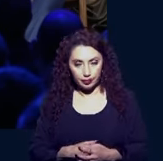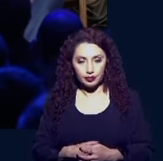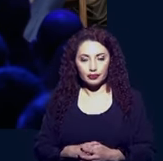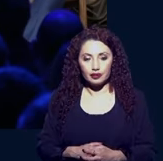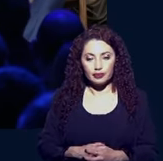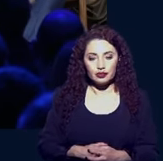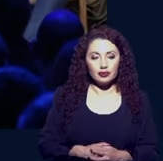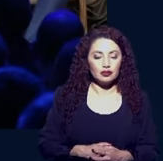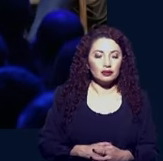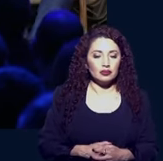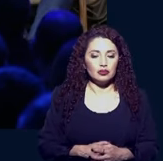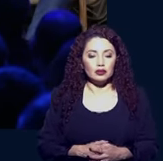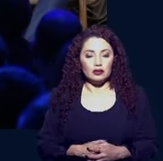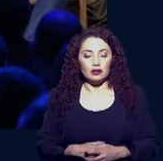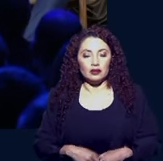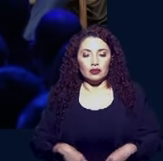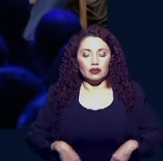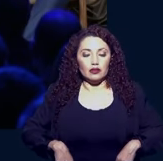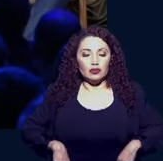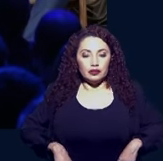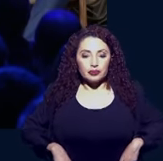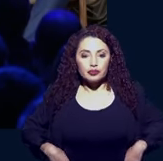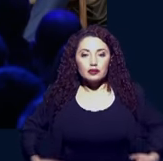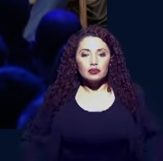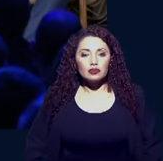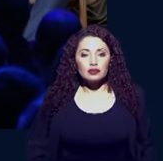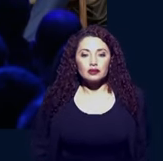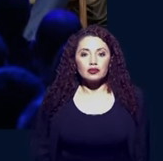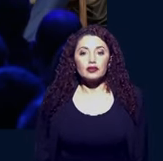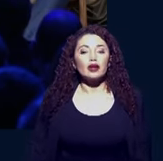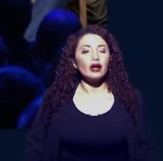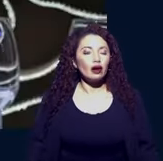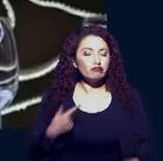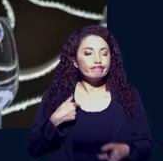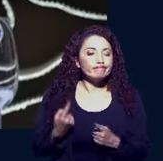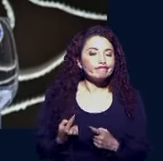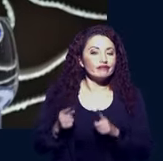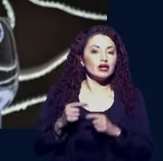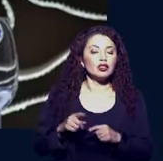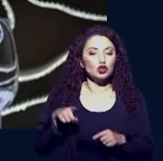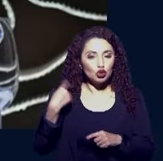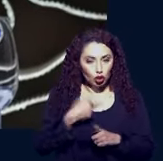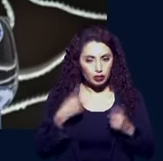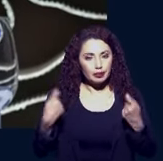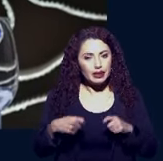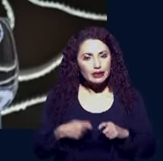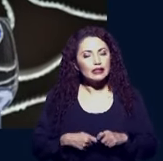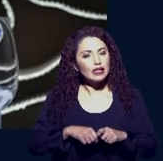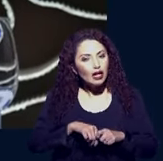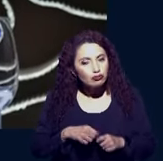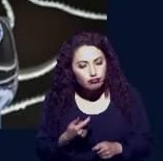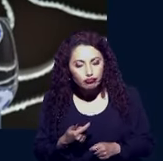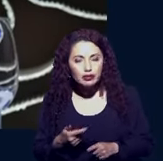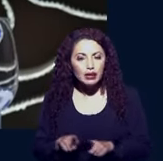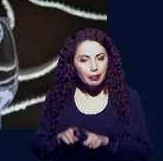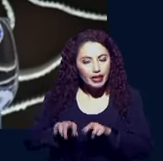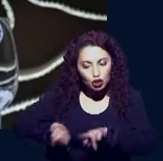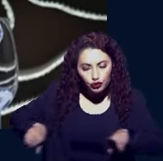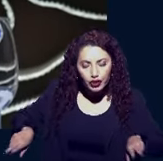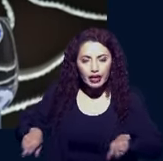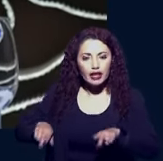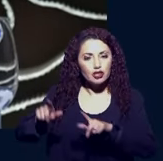Pimentinha aí e nós precisamos diversificar mais a nossa agricultura né Nós temos soja nós somos muito bons no milho